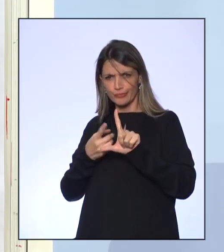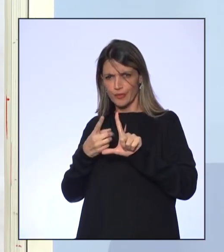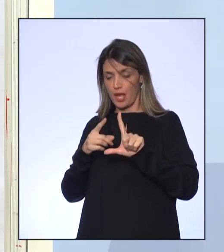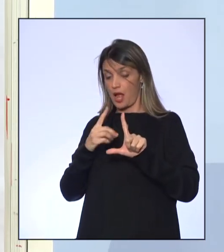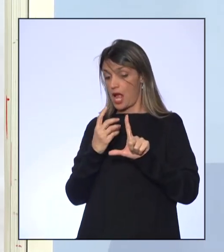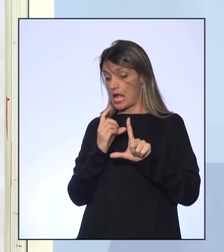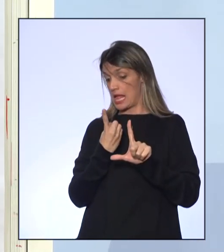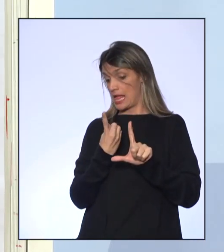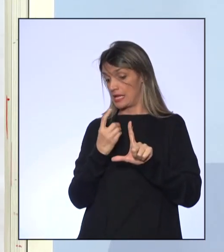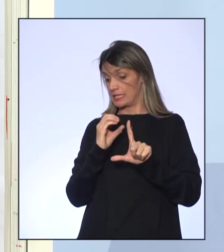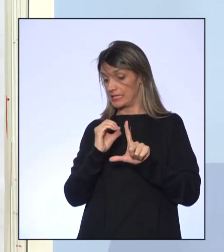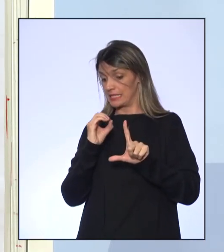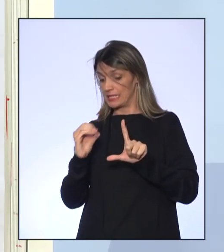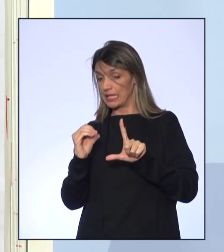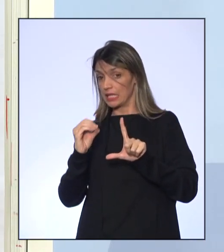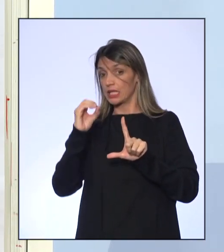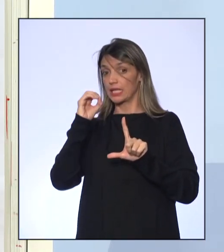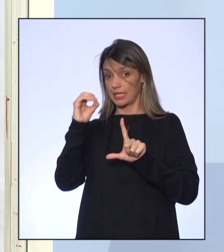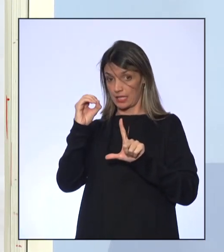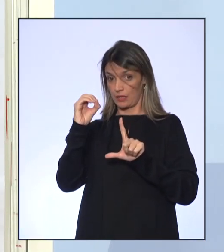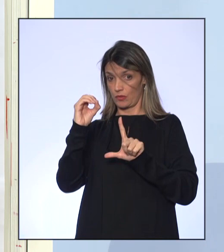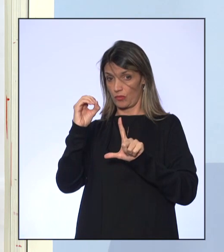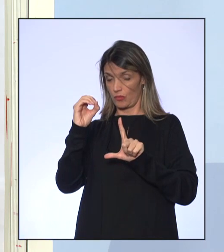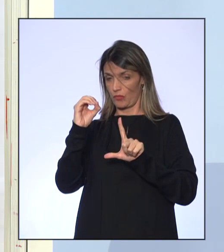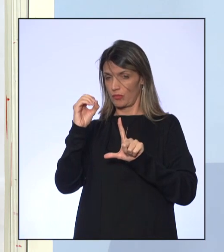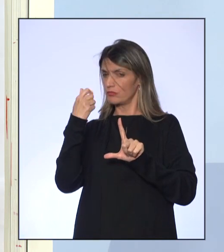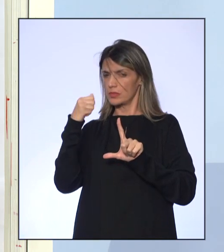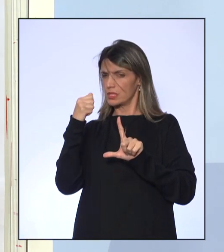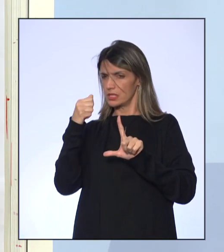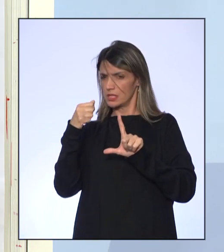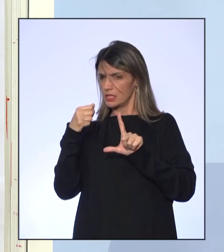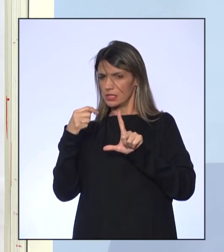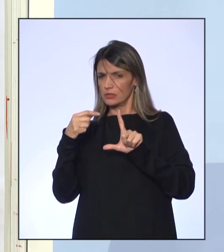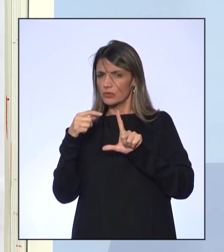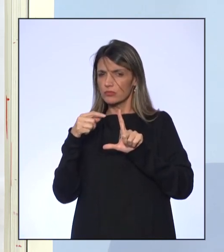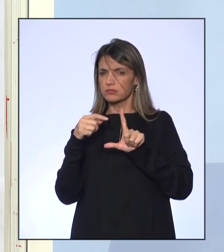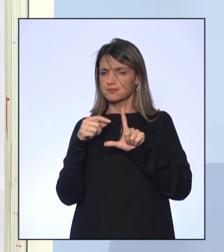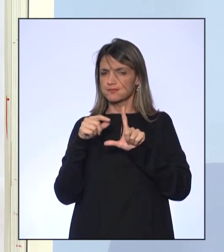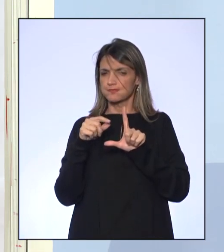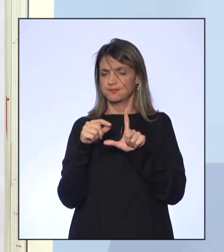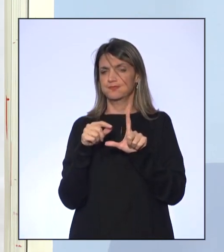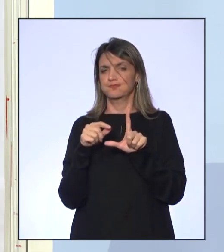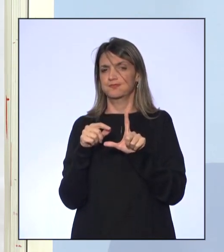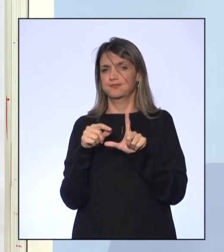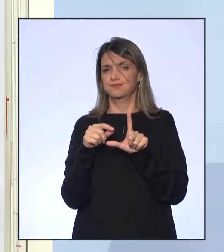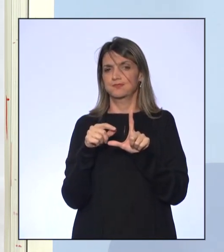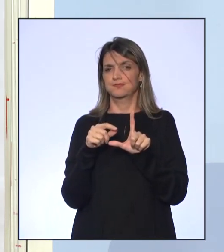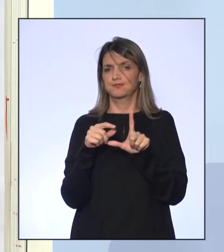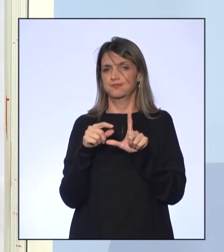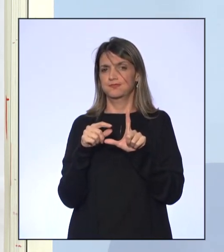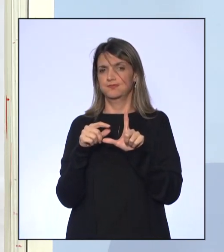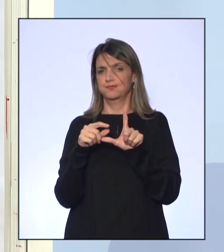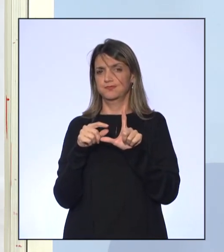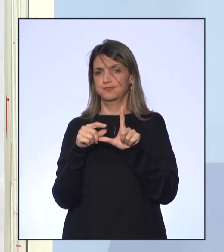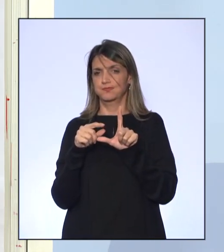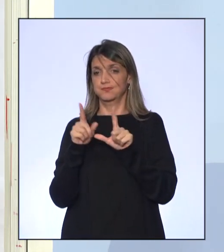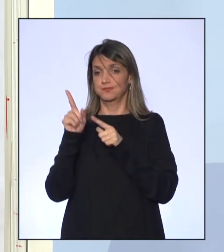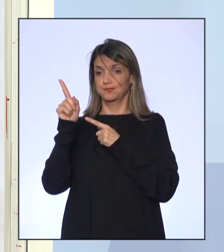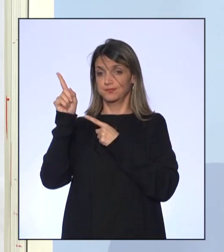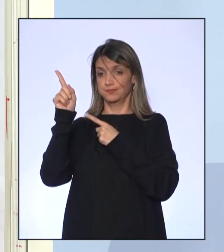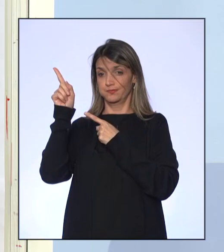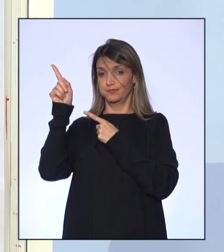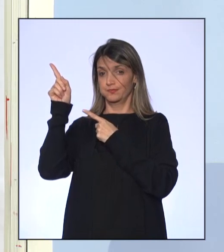100° esse ângulo de 100° eu tenho que projetar ele no caso para o valor de seno seu